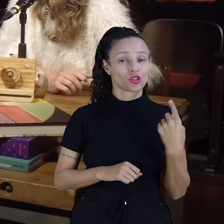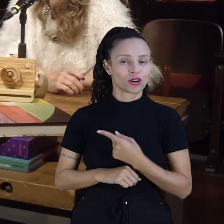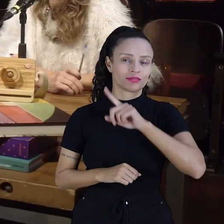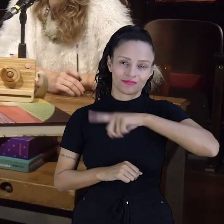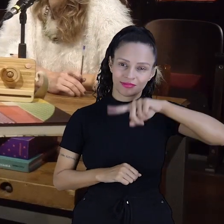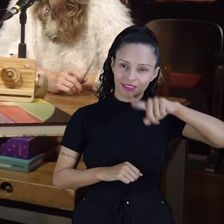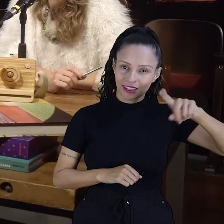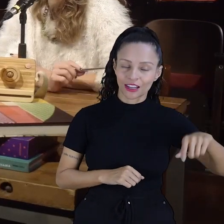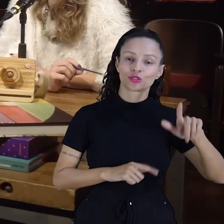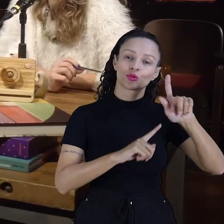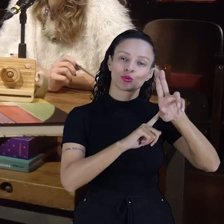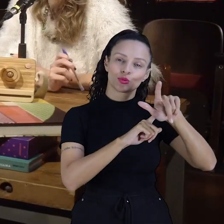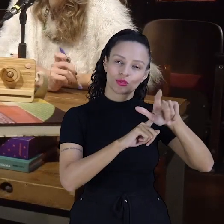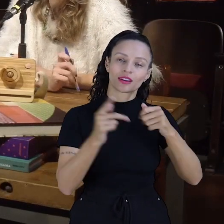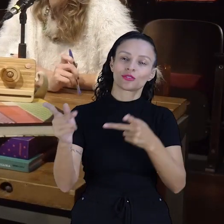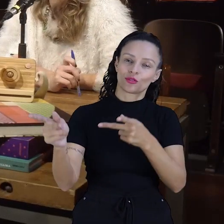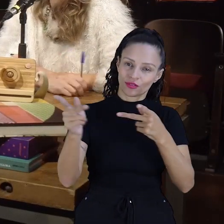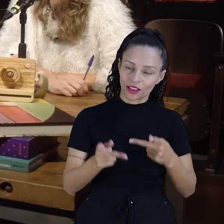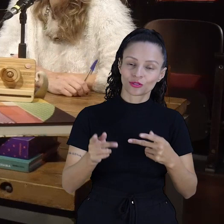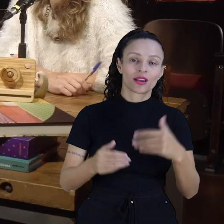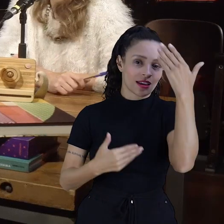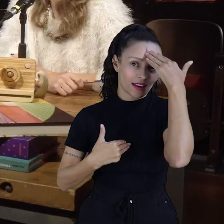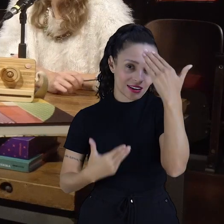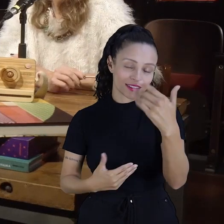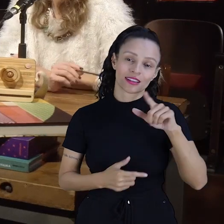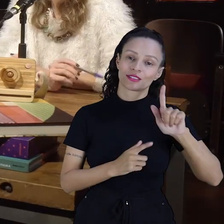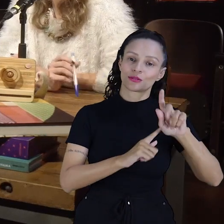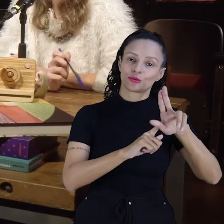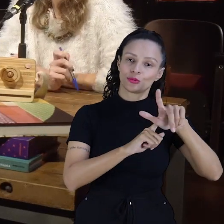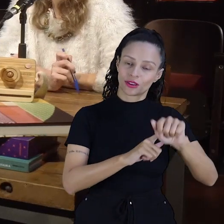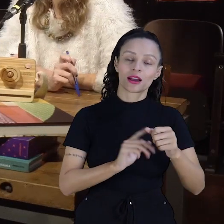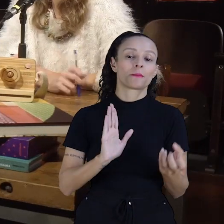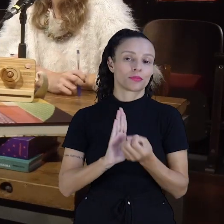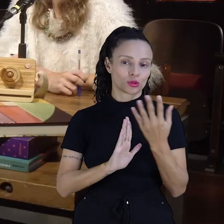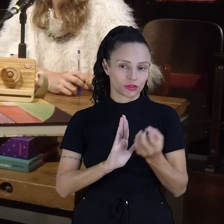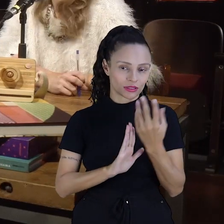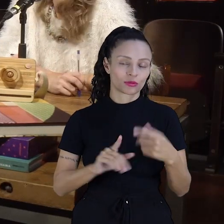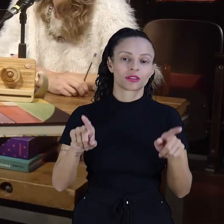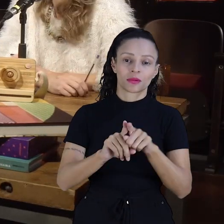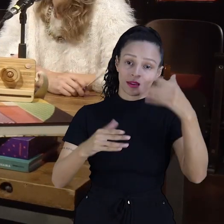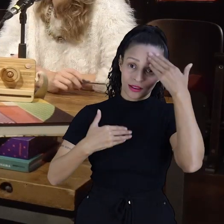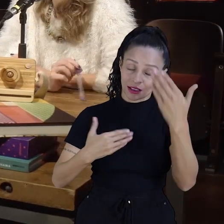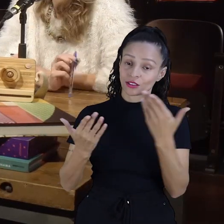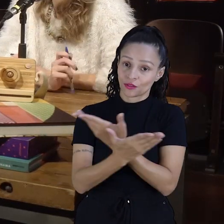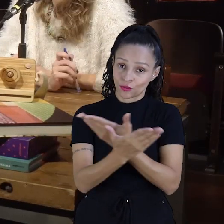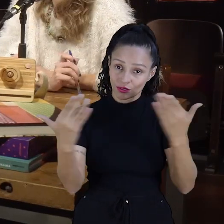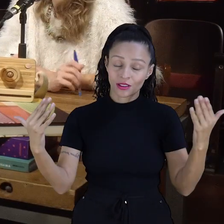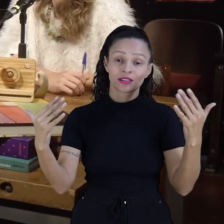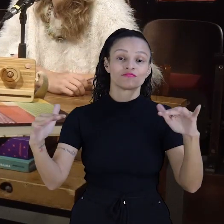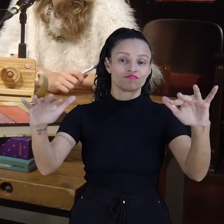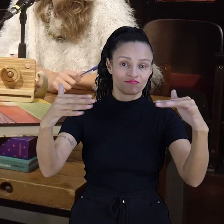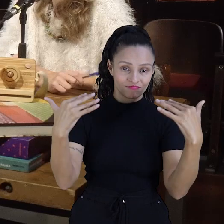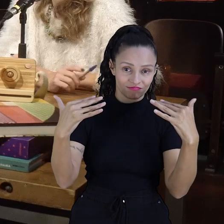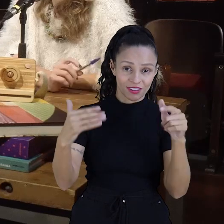Traço com Guga Cidral, nosso convidado desse episódio. A gente agradece muito ao Guga, a produção. A gente agradece a todos